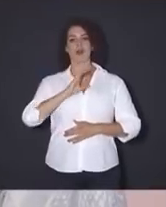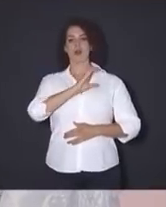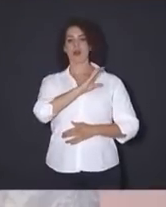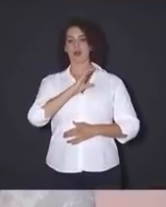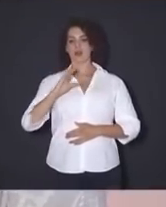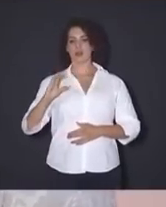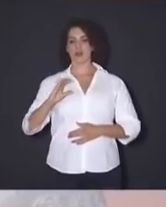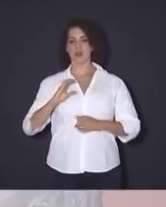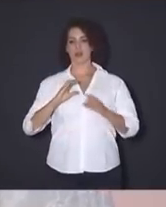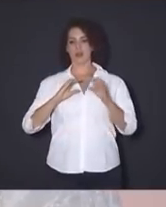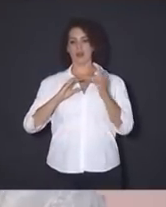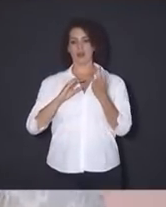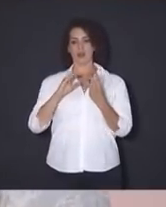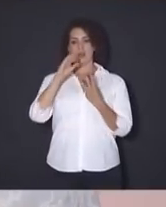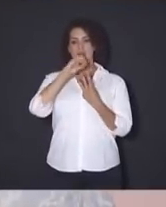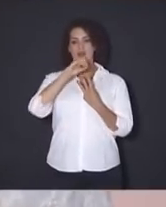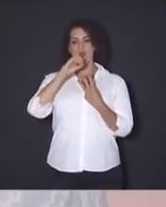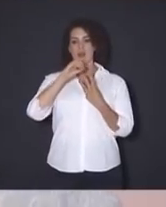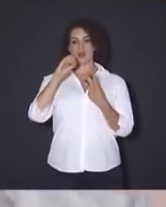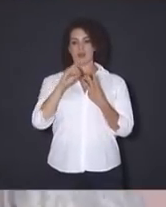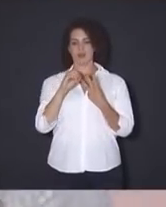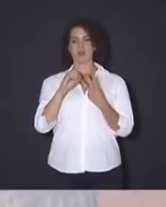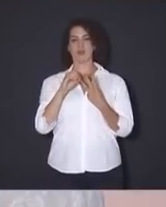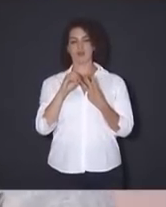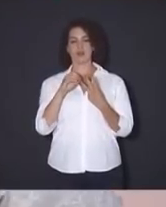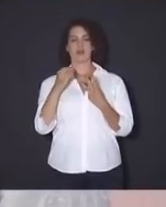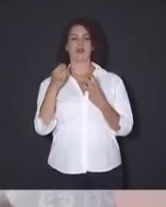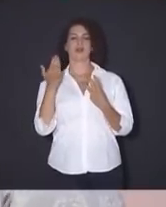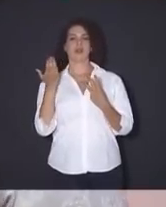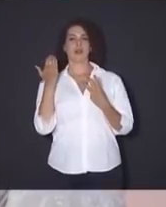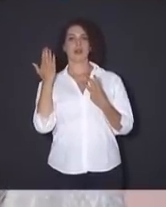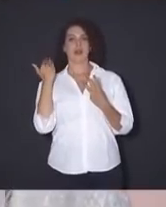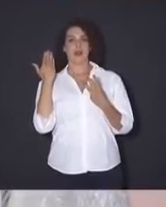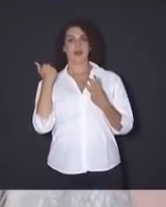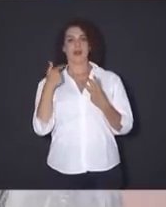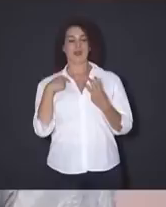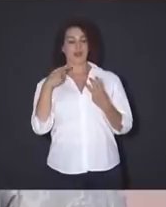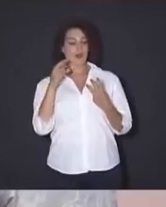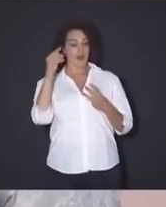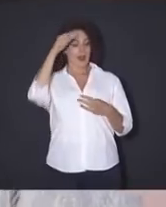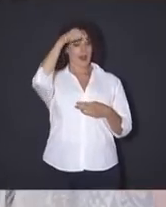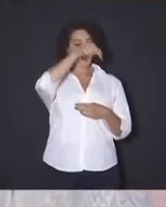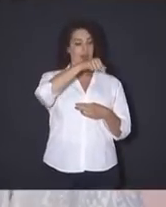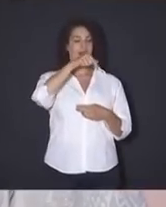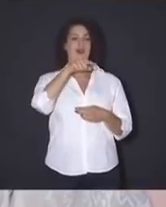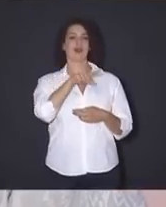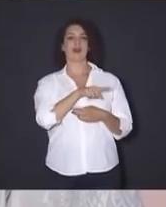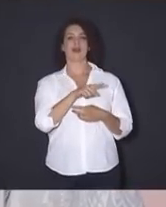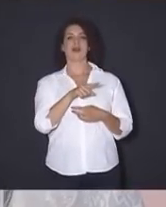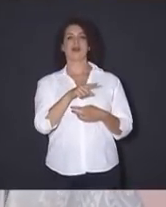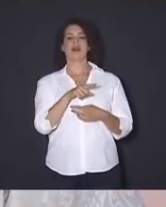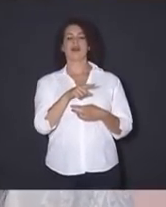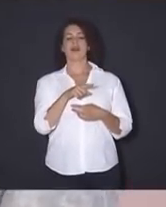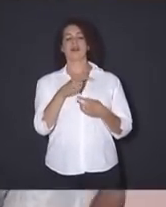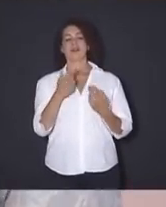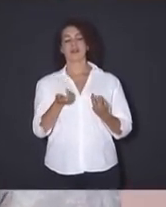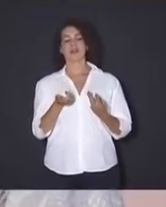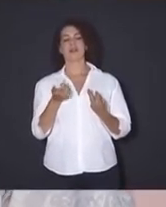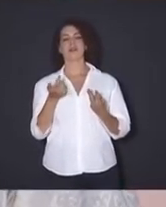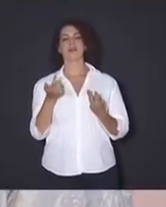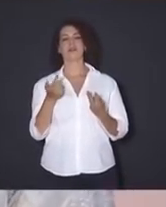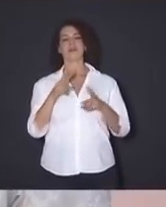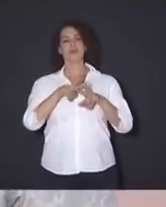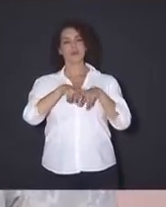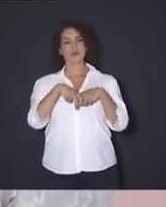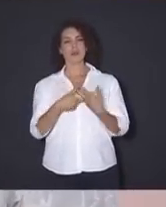julho é era um daqueles continham os pretos naquele leite branco que era o 2 de julho e naquela nessa